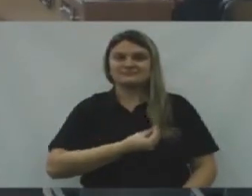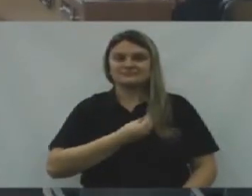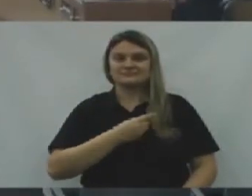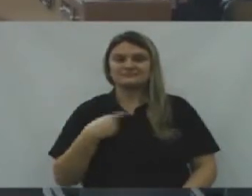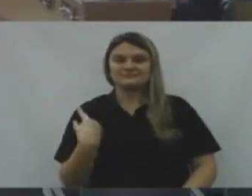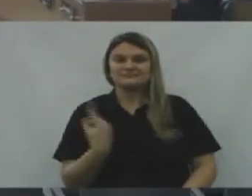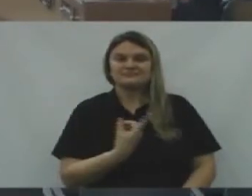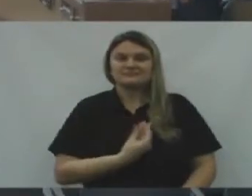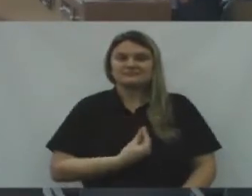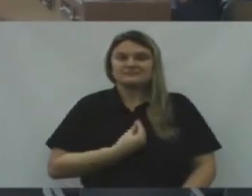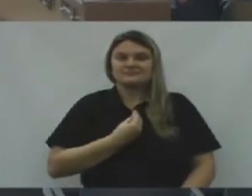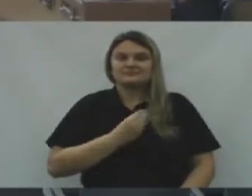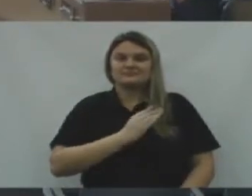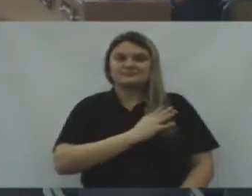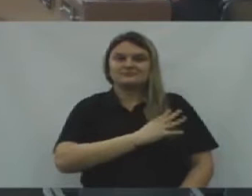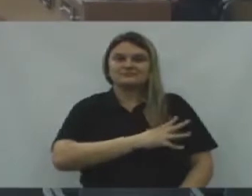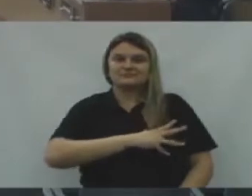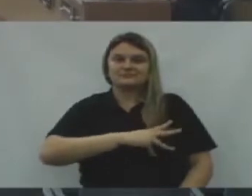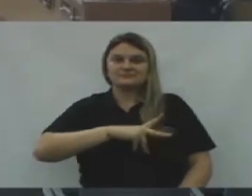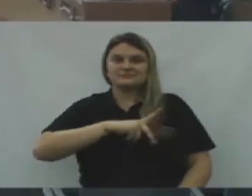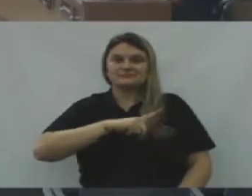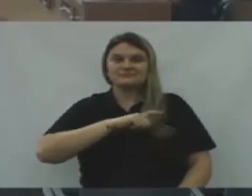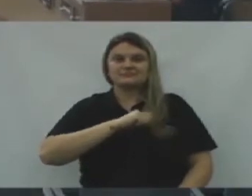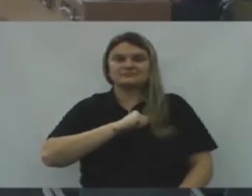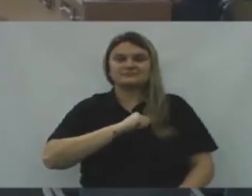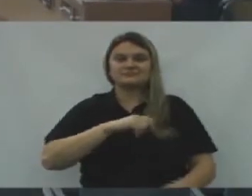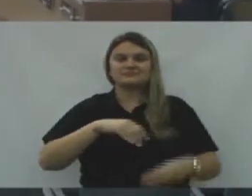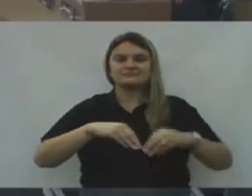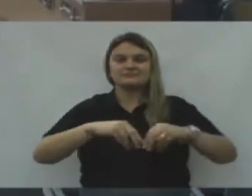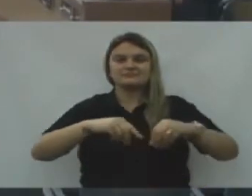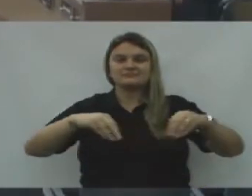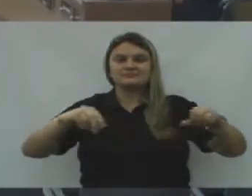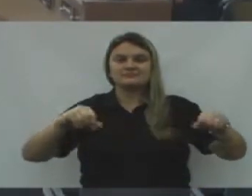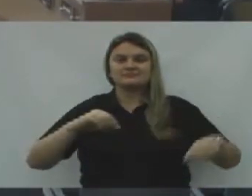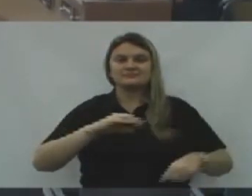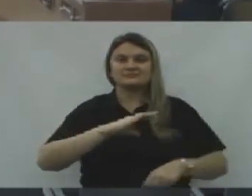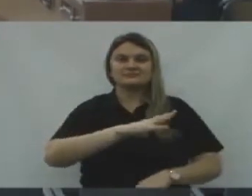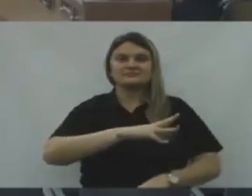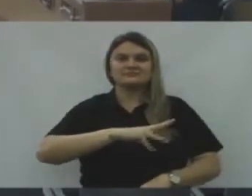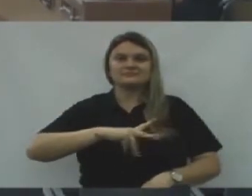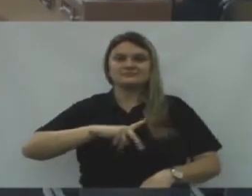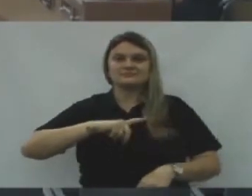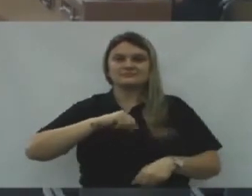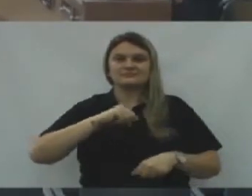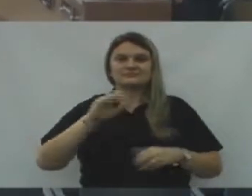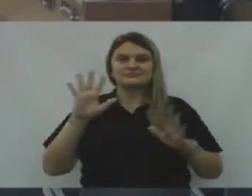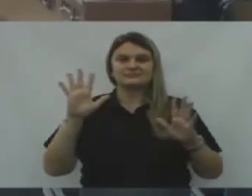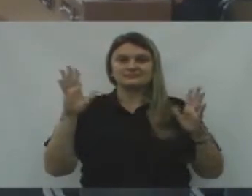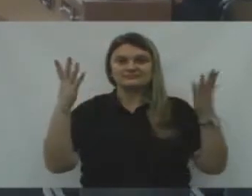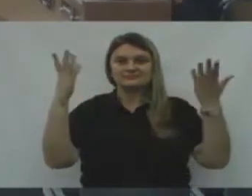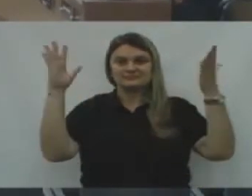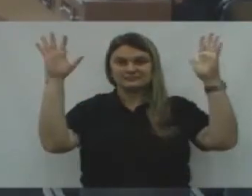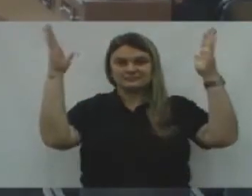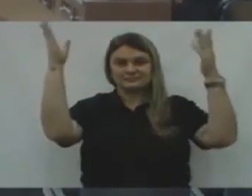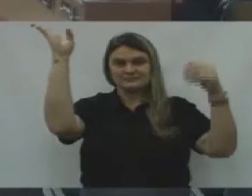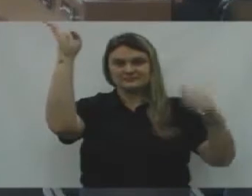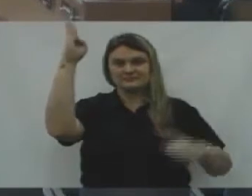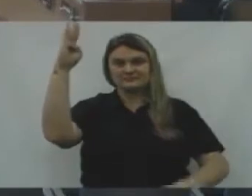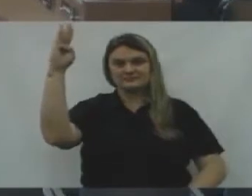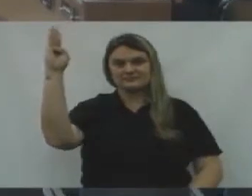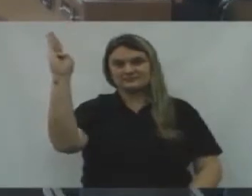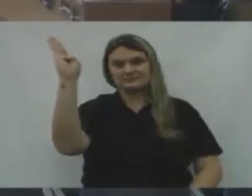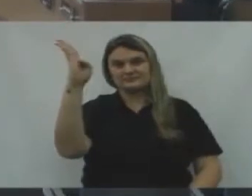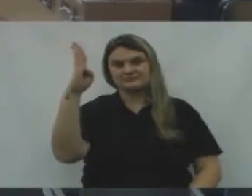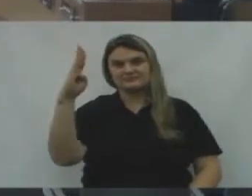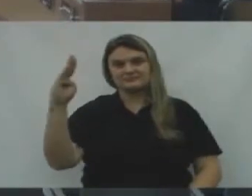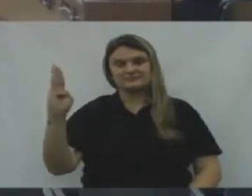vida, Nossa vida no teu seio, mais amores, Ó pátria amada, Ó pátria graça, salve e sol,